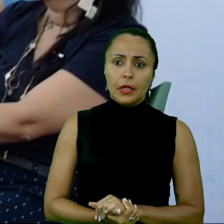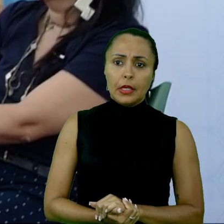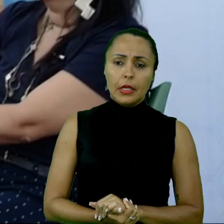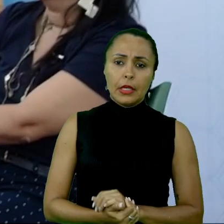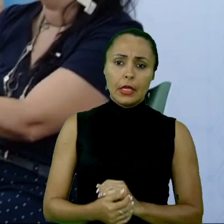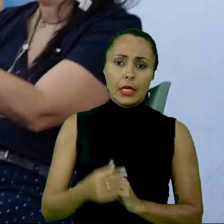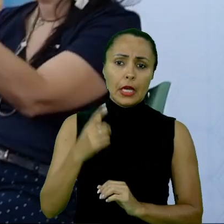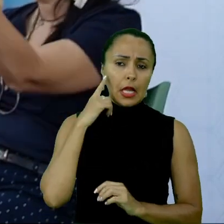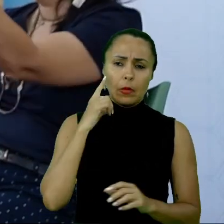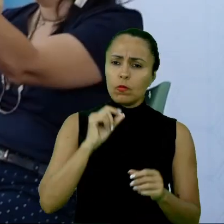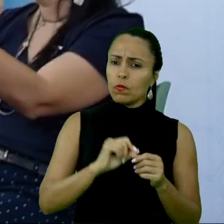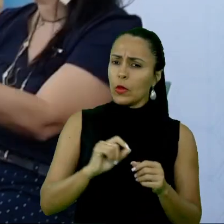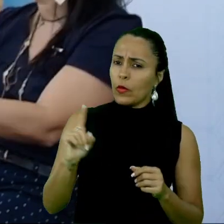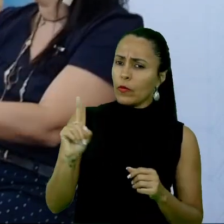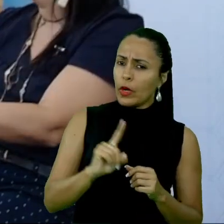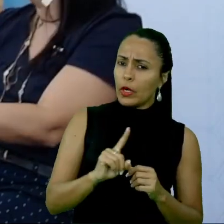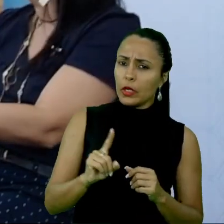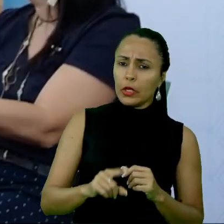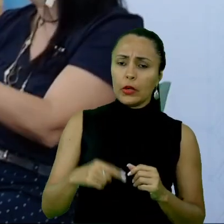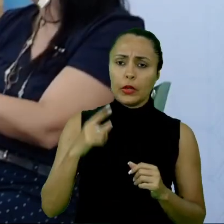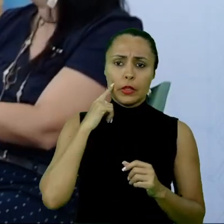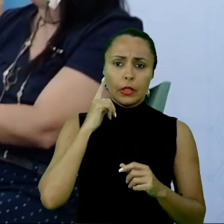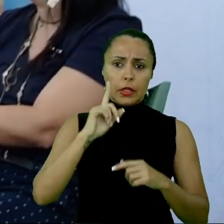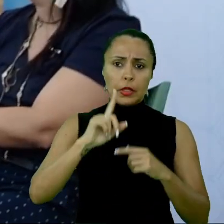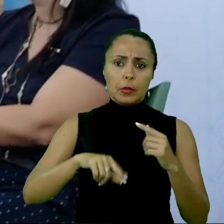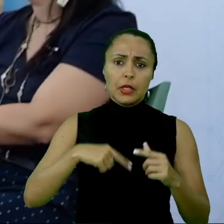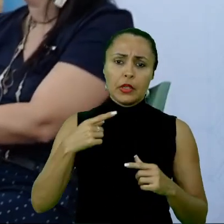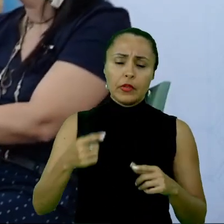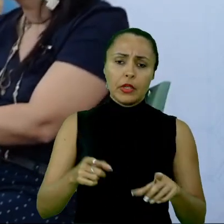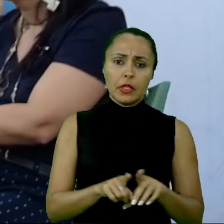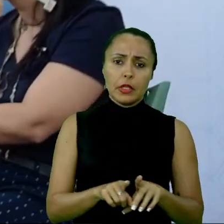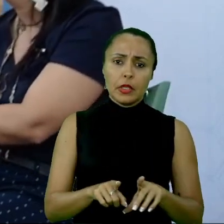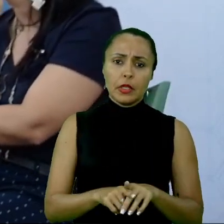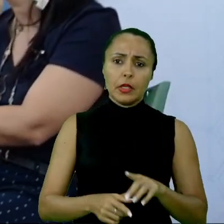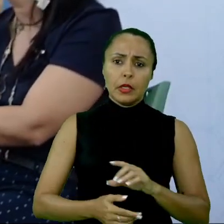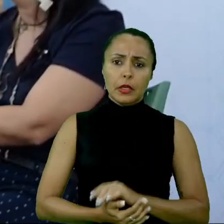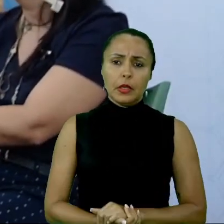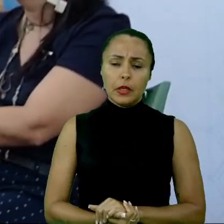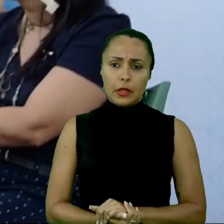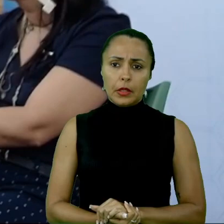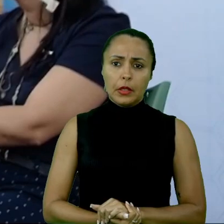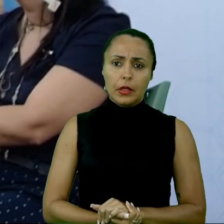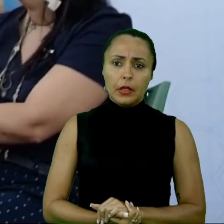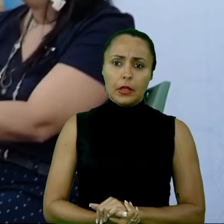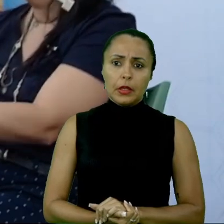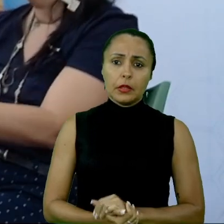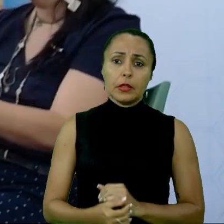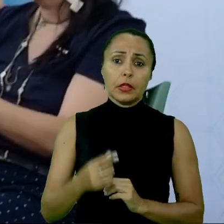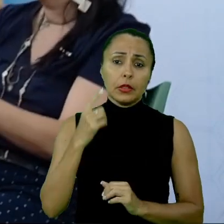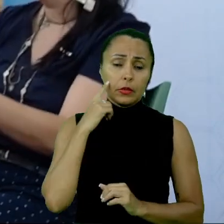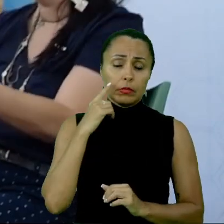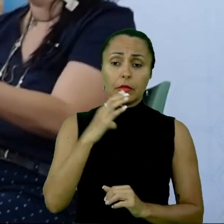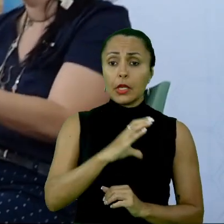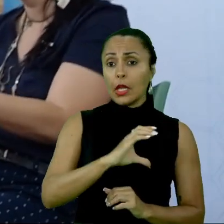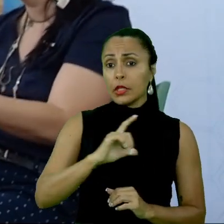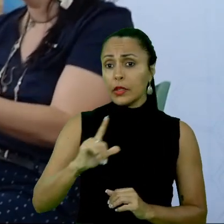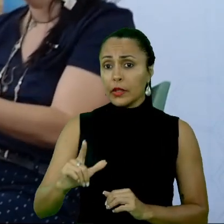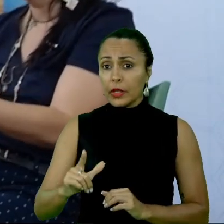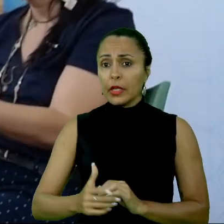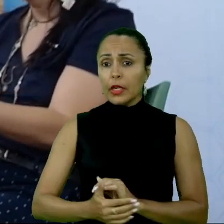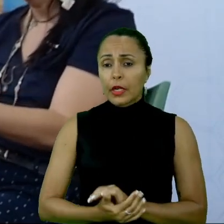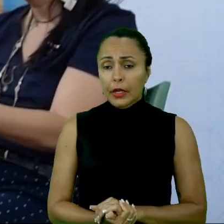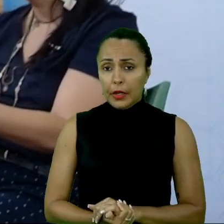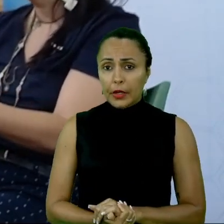não faz isso. E passa a fazer quando essas lojas, então é a arte sendo massificada. Então, no final das contas, eu acho